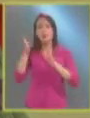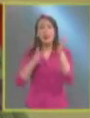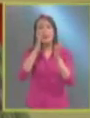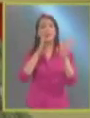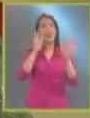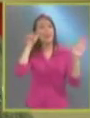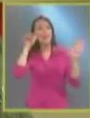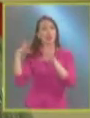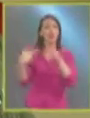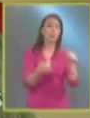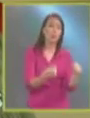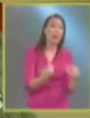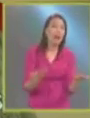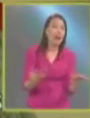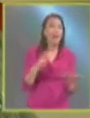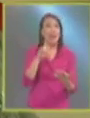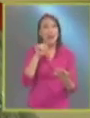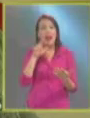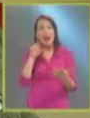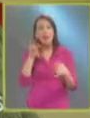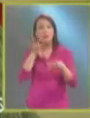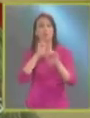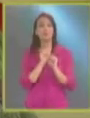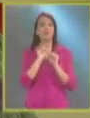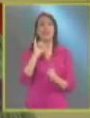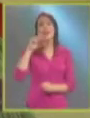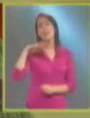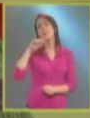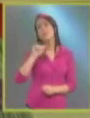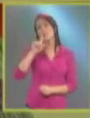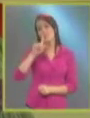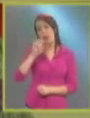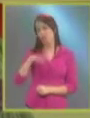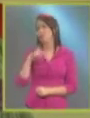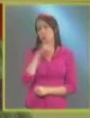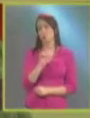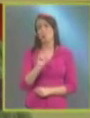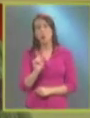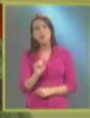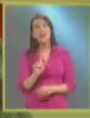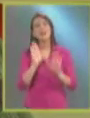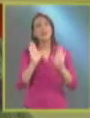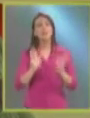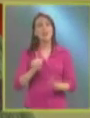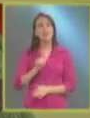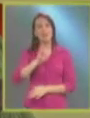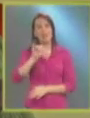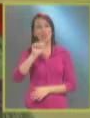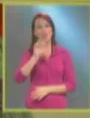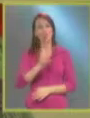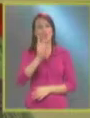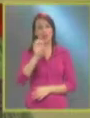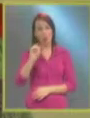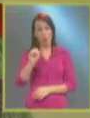ter jeito de imagens, mas mesmo assim, me parece que tem o JAWS, que é o comando de tela, o